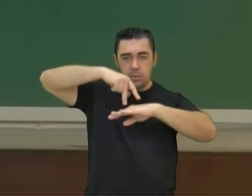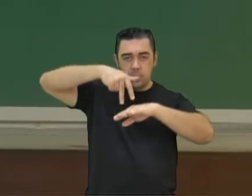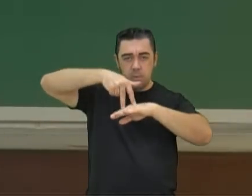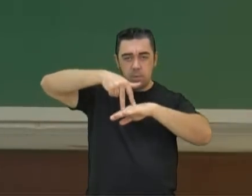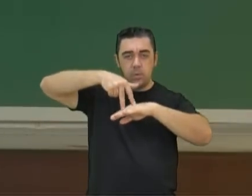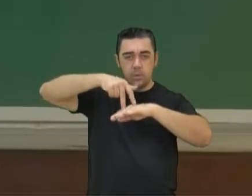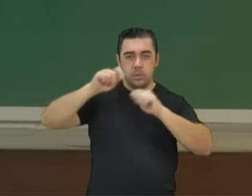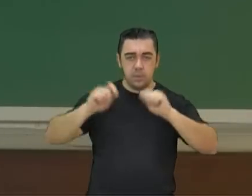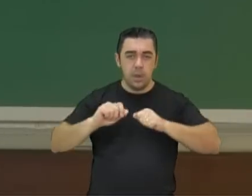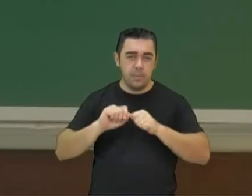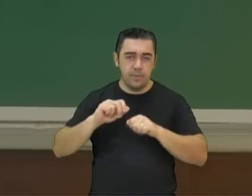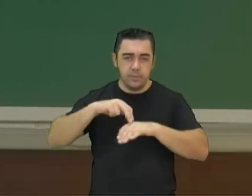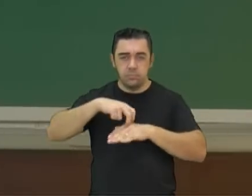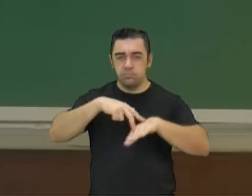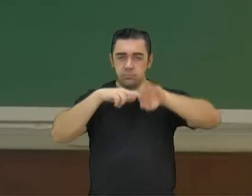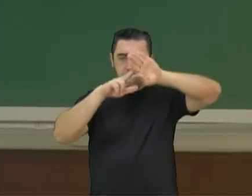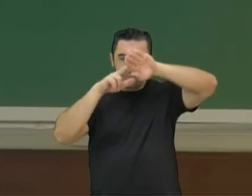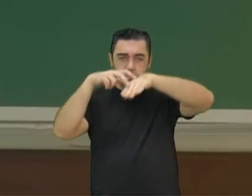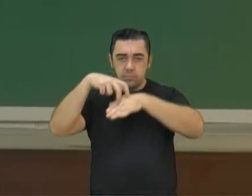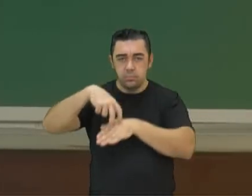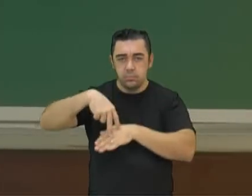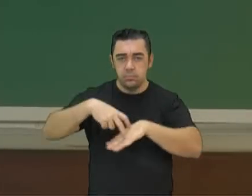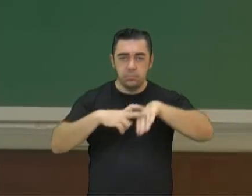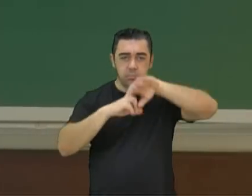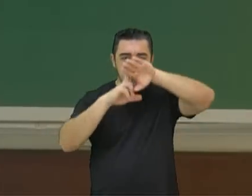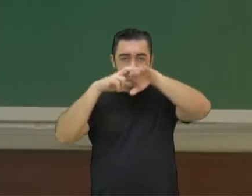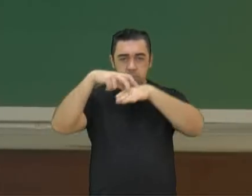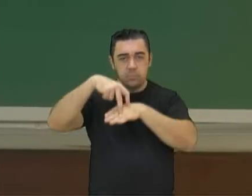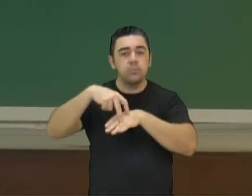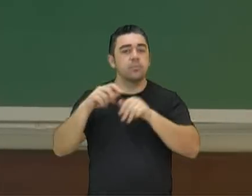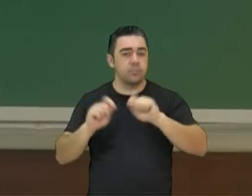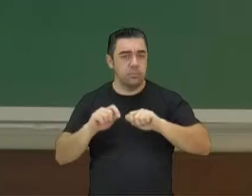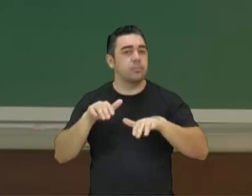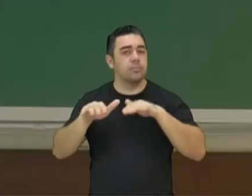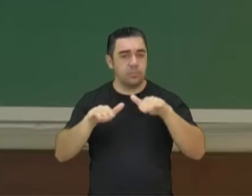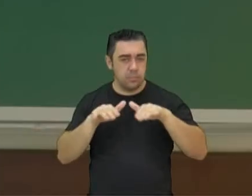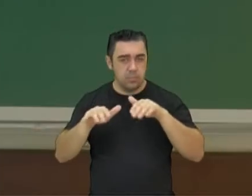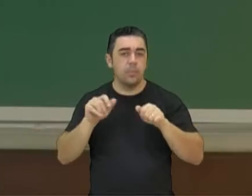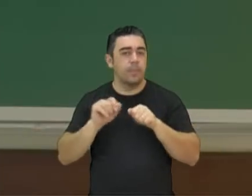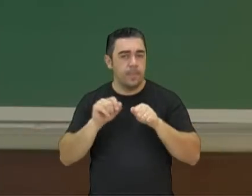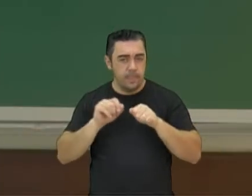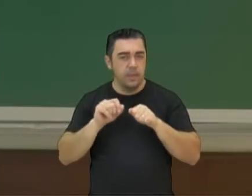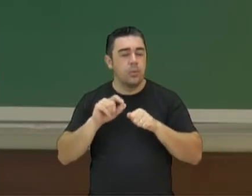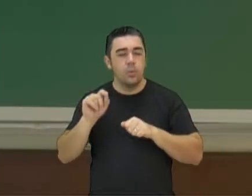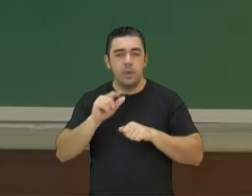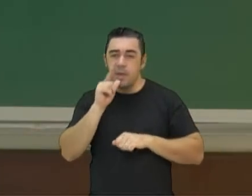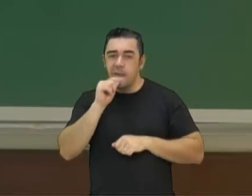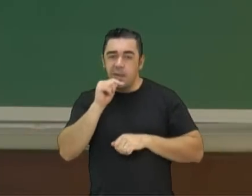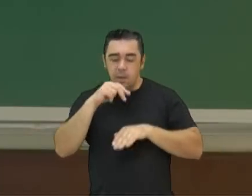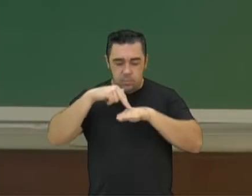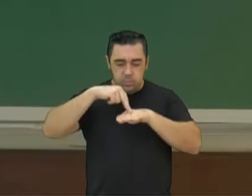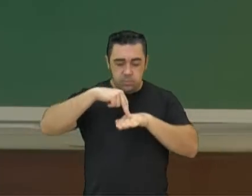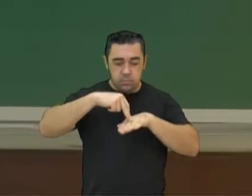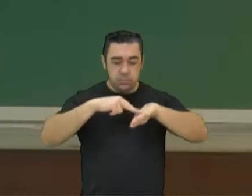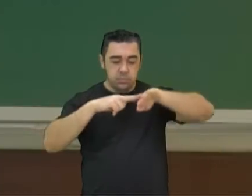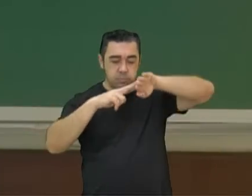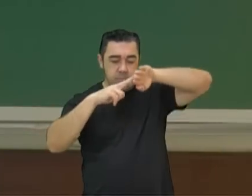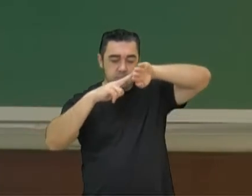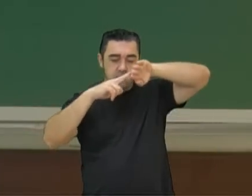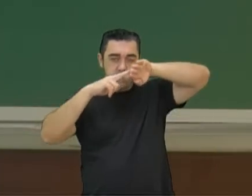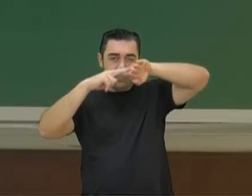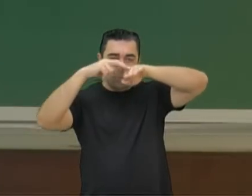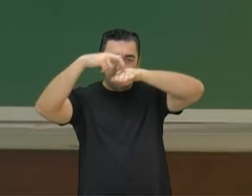quando ele executa os movimentos aéreos, que é quando ele levanta da água, perde o contato da